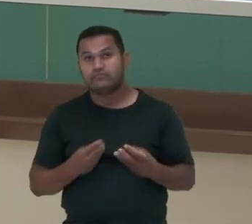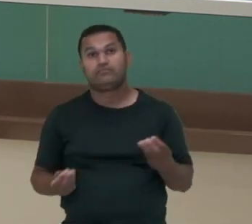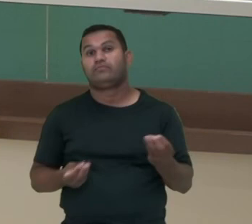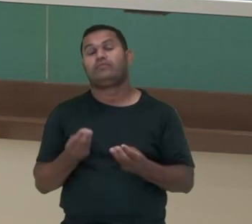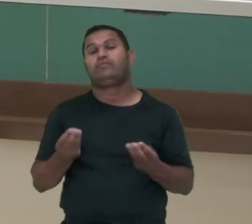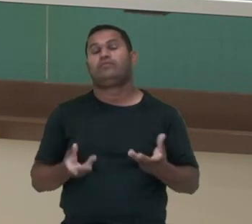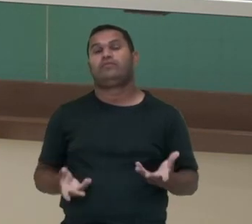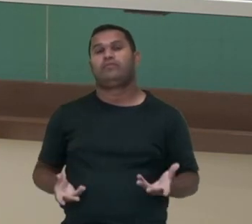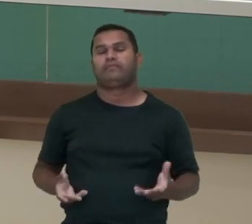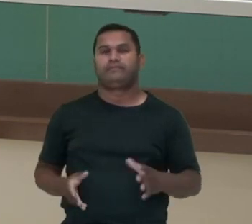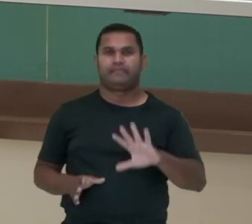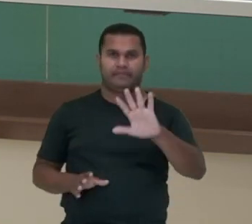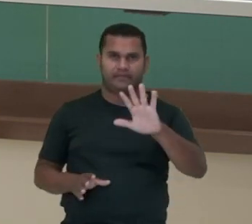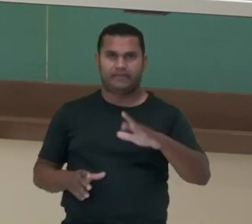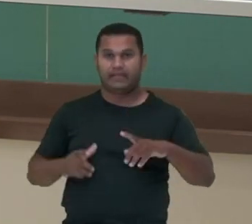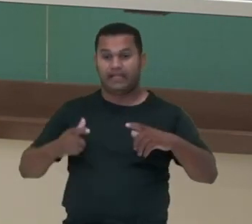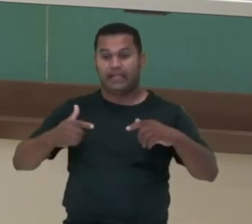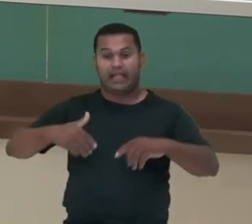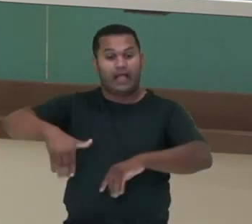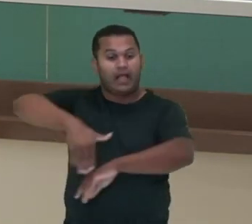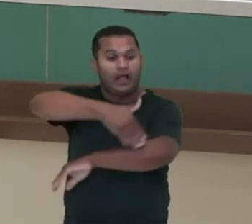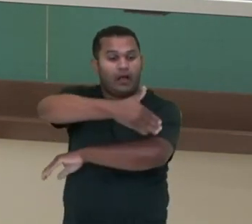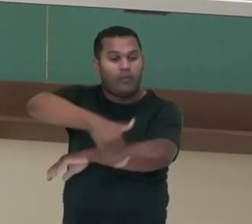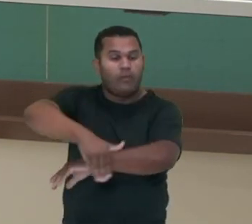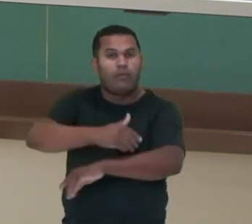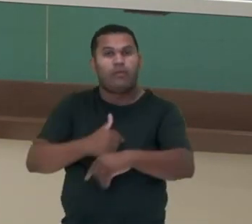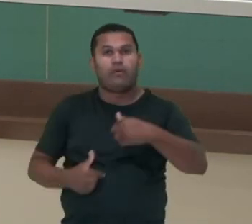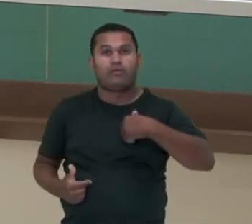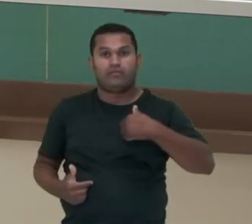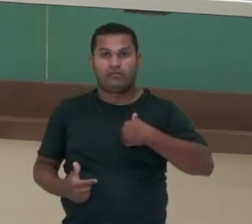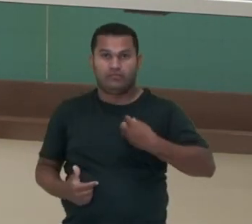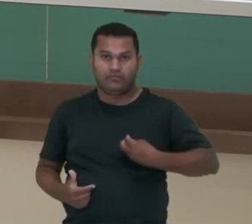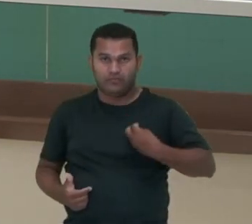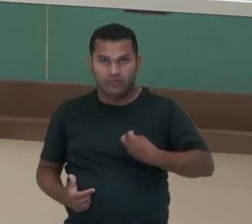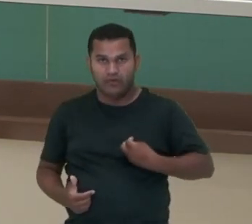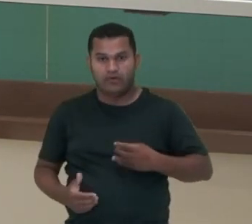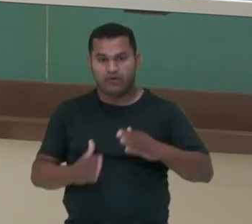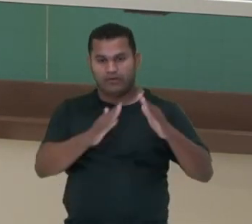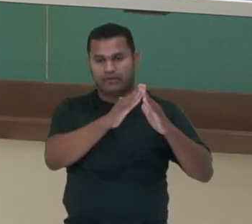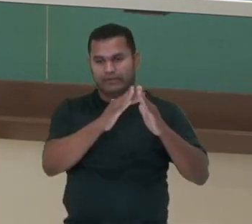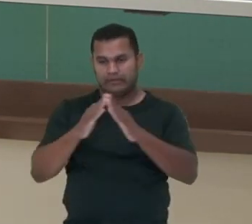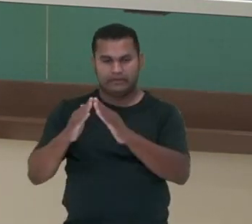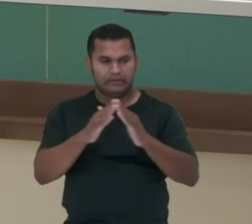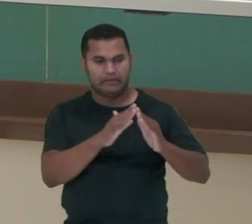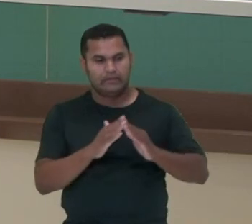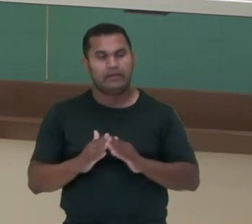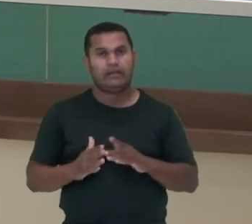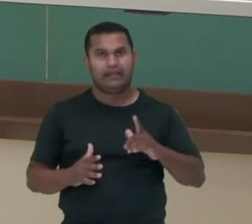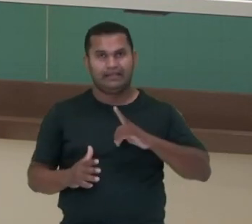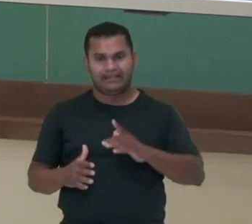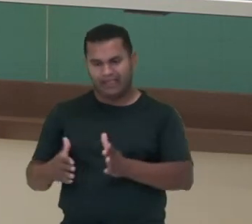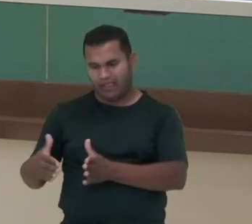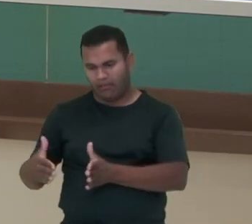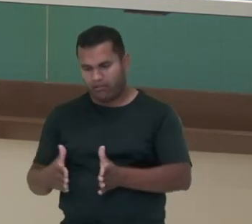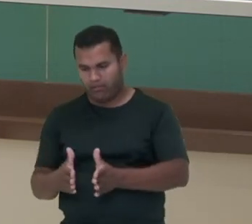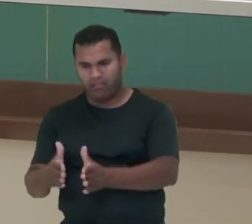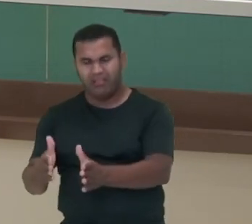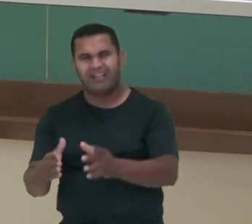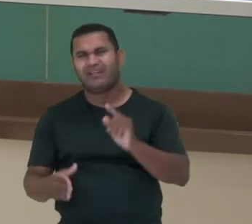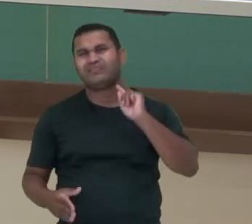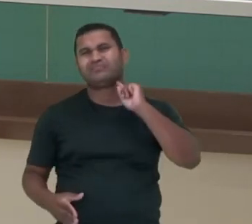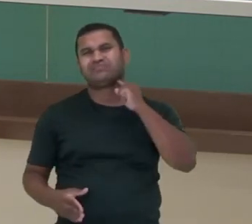região onde você mora? Isso também pode interferir na qualidade de vida, né? São ali de proliferação de doenças a partir